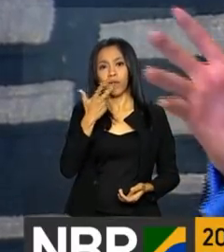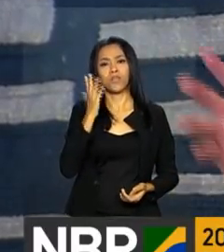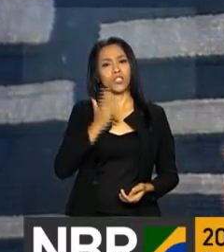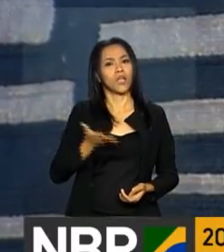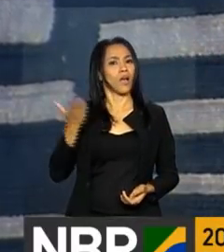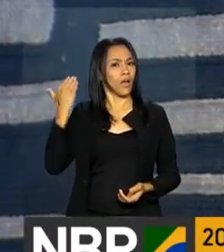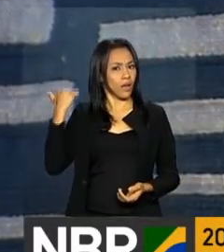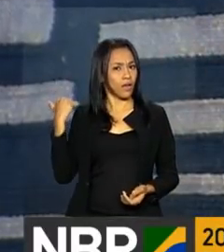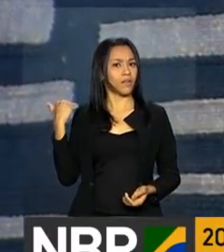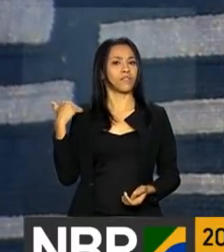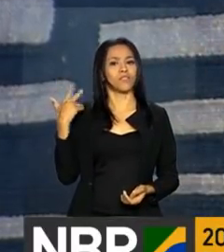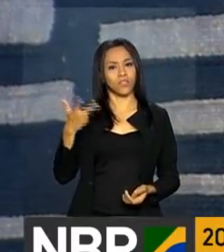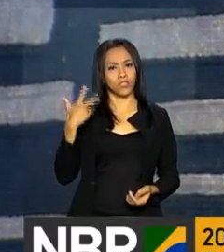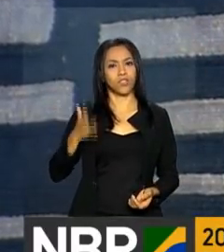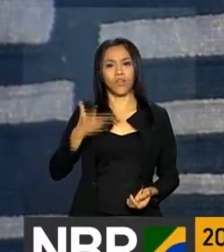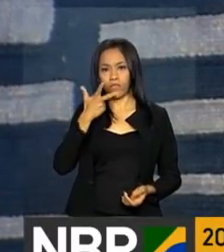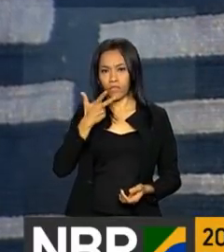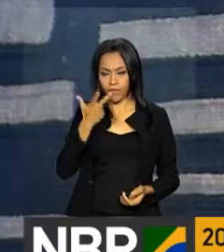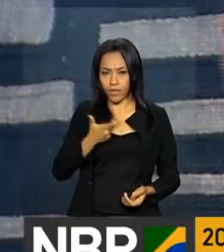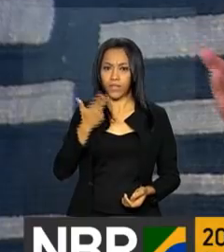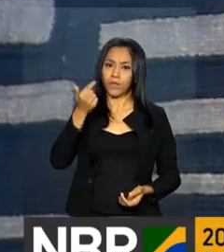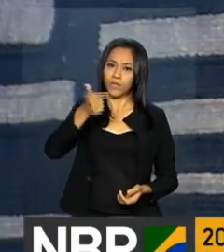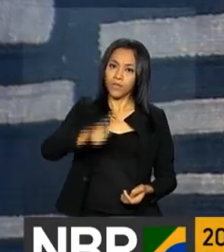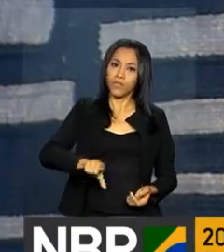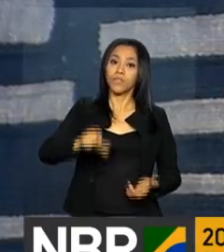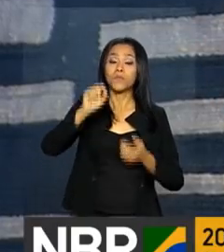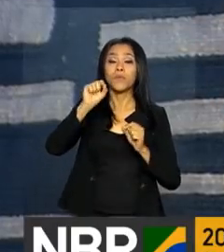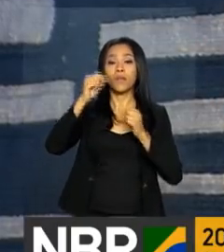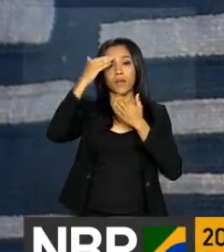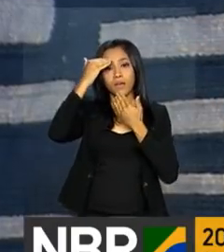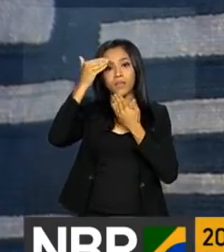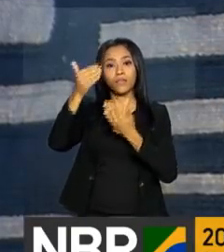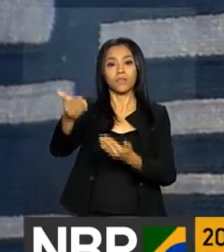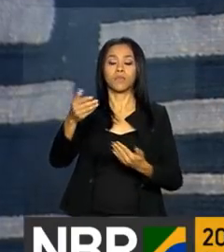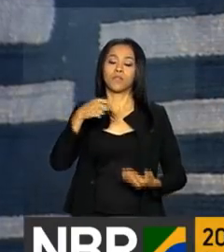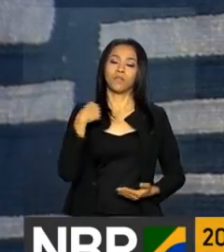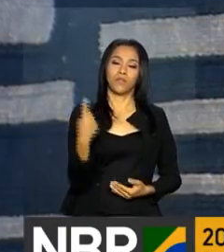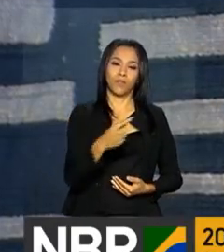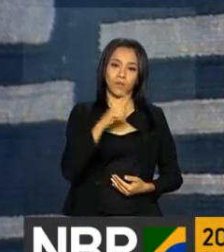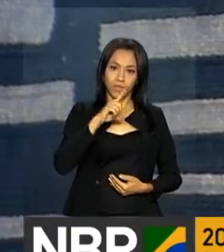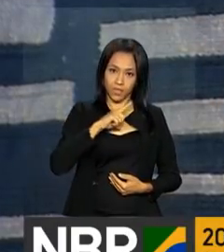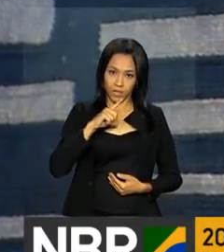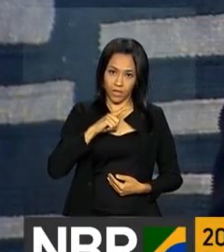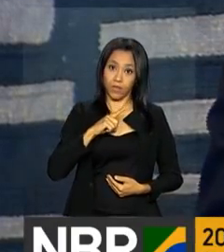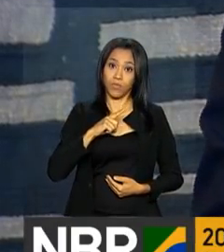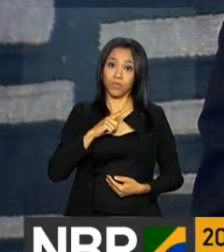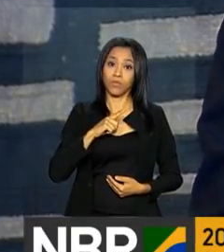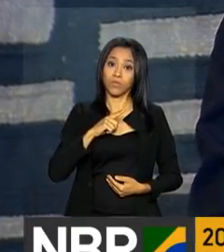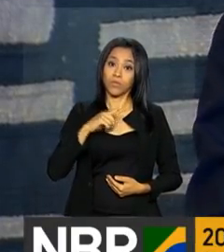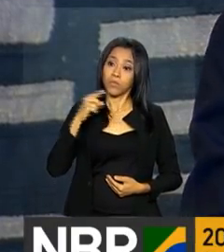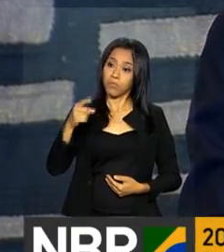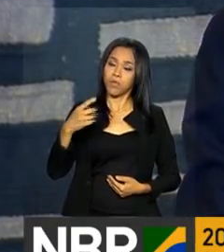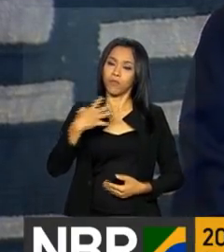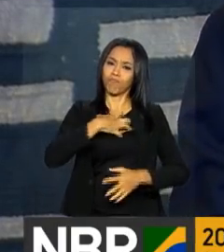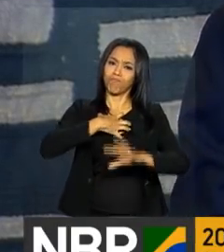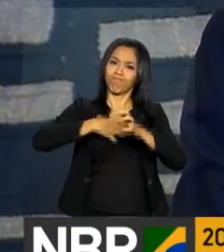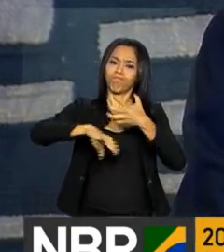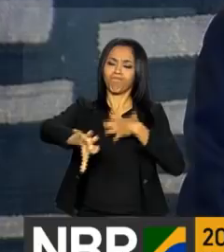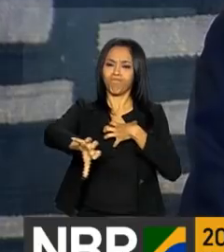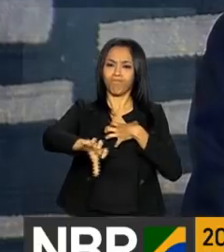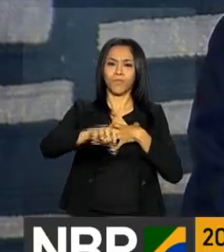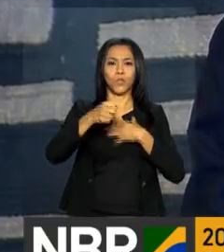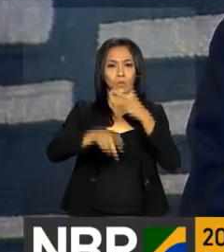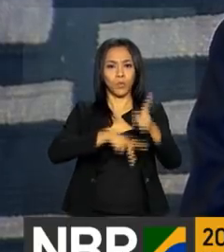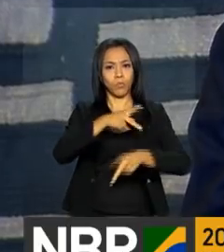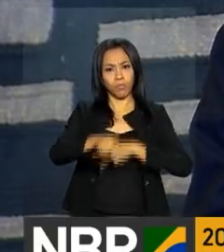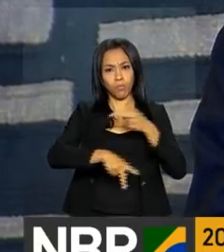já reiterei em várias manifestações anteriores, sobre o agradecimento que nós temos pela solidariedade do